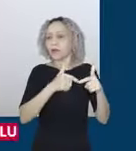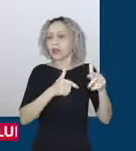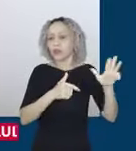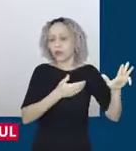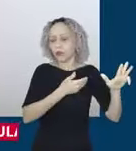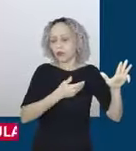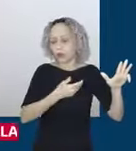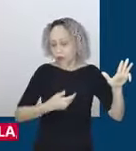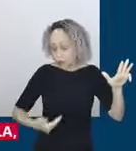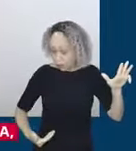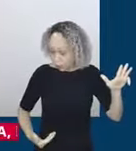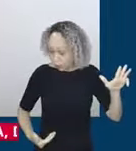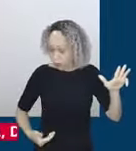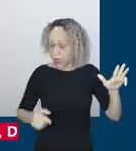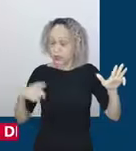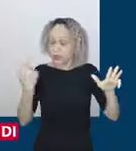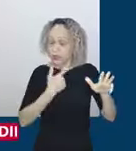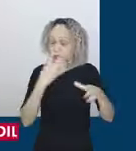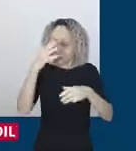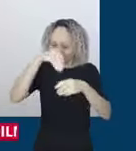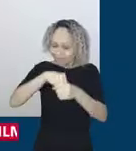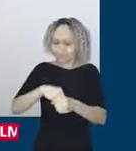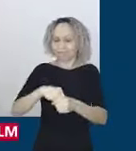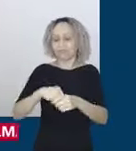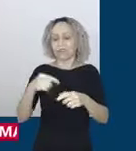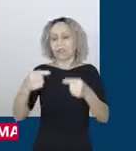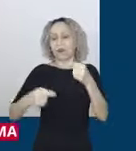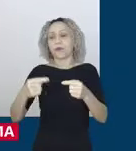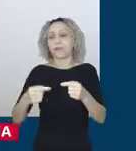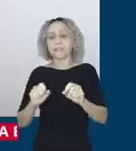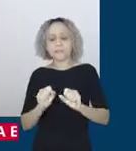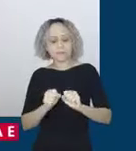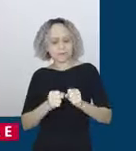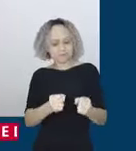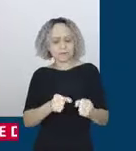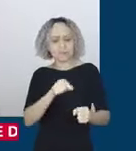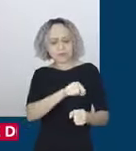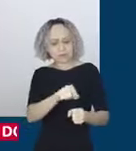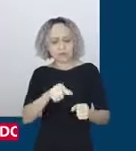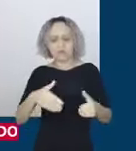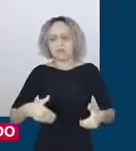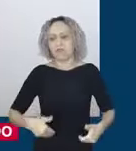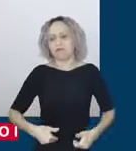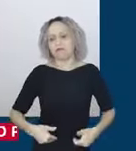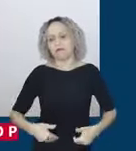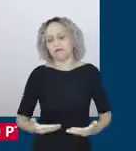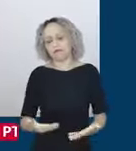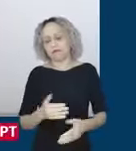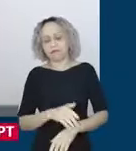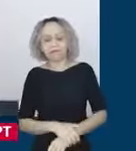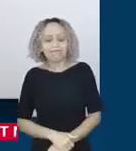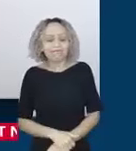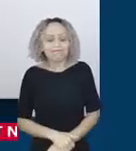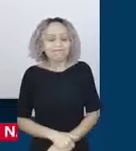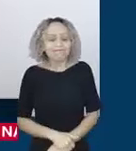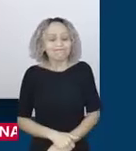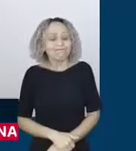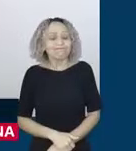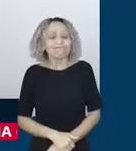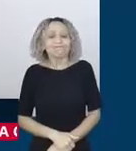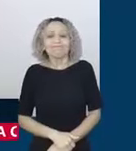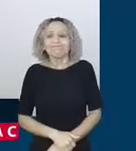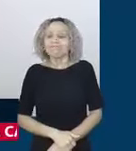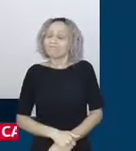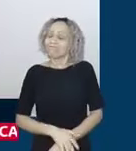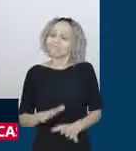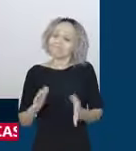na política de combate à fome. Infelizmente, nós temos nesse país, fruto, infelizmente, do desmonte do